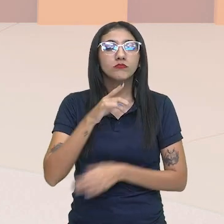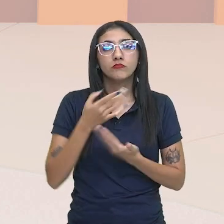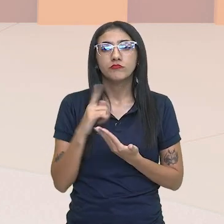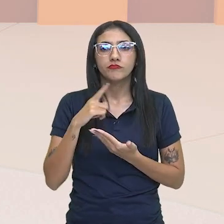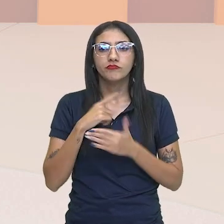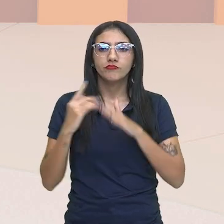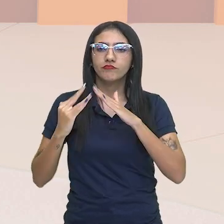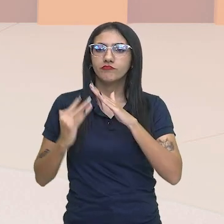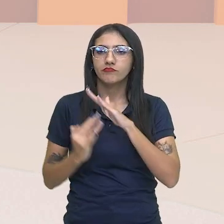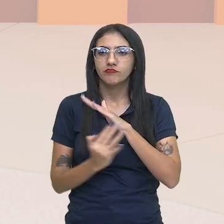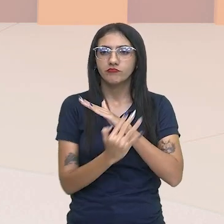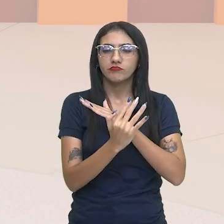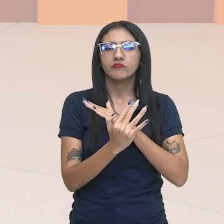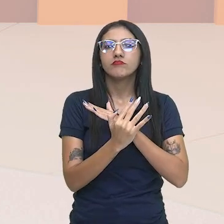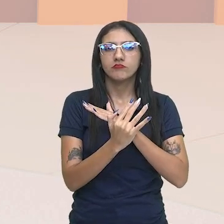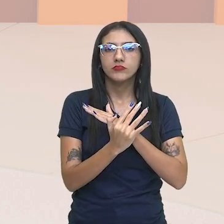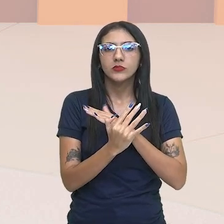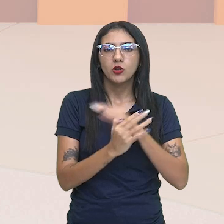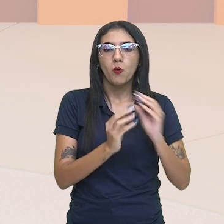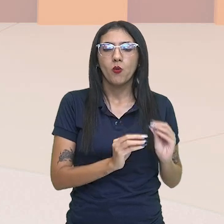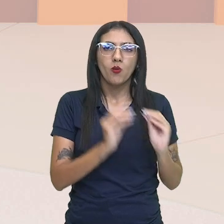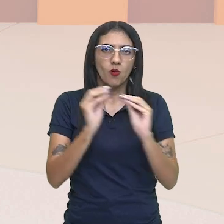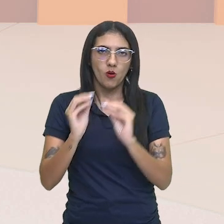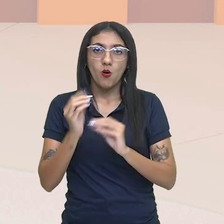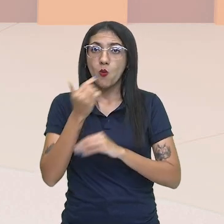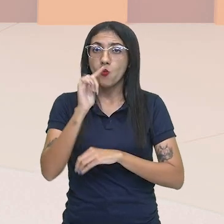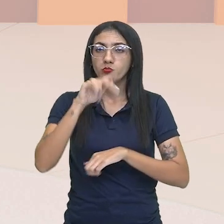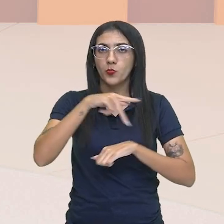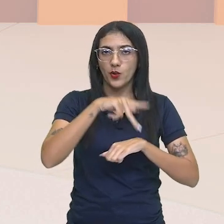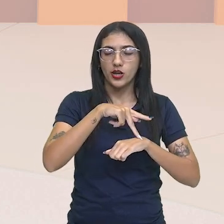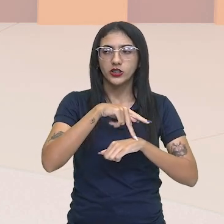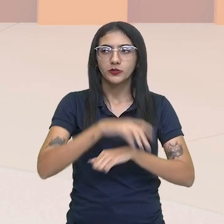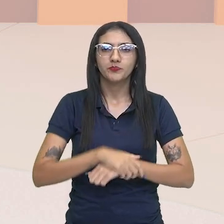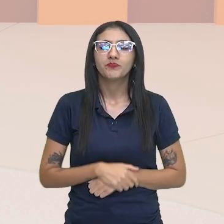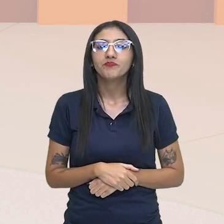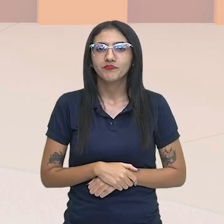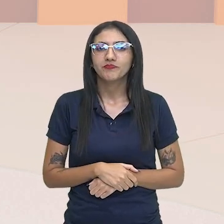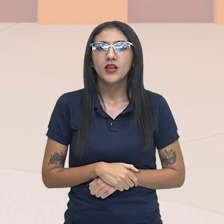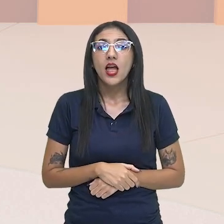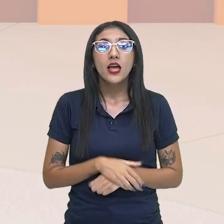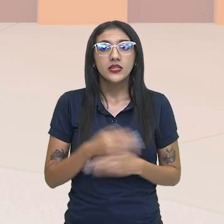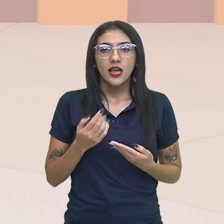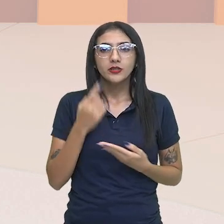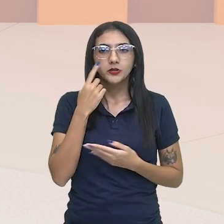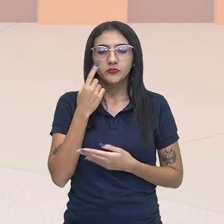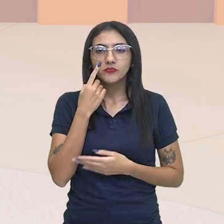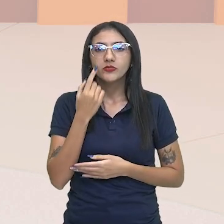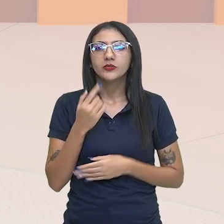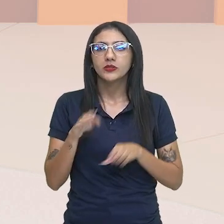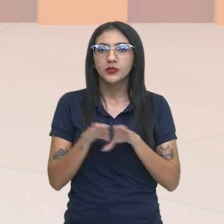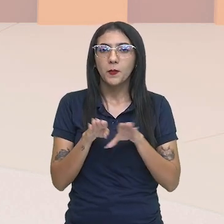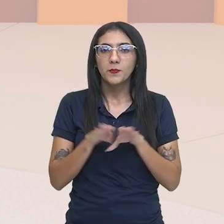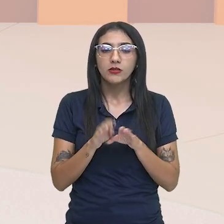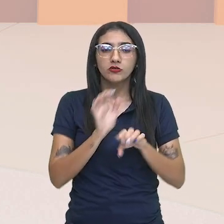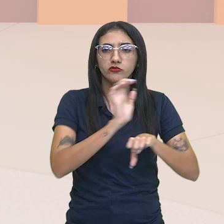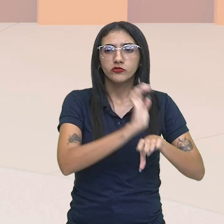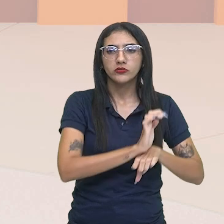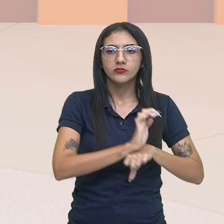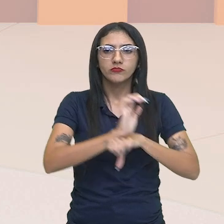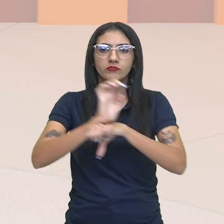deslocamento, esse movimento de um país para o outro. Aí nós observamos também um movimento entre